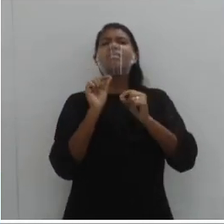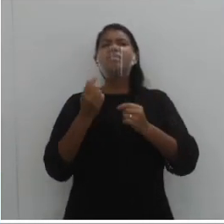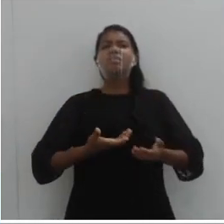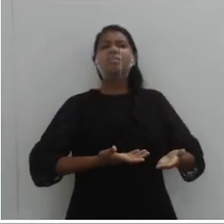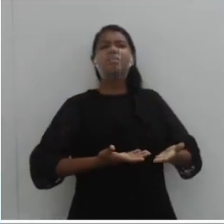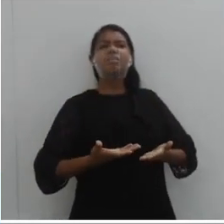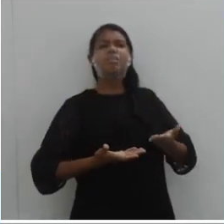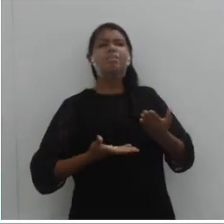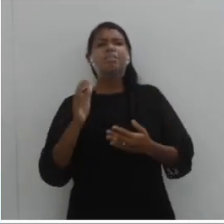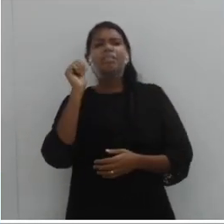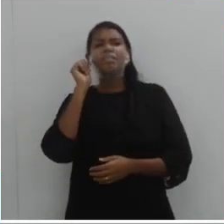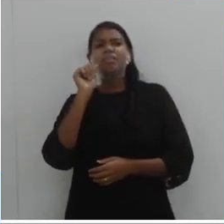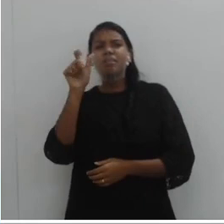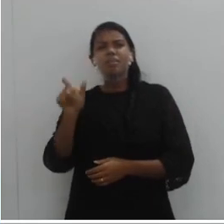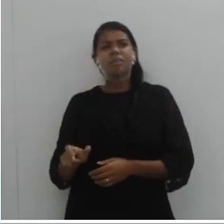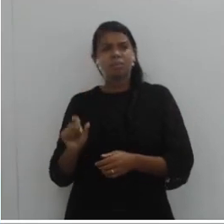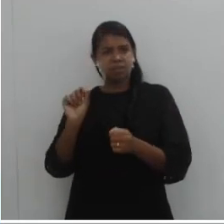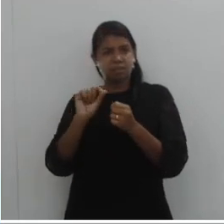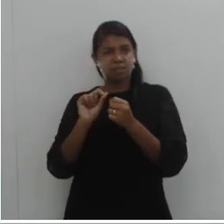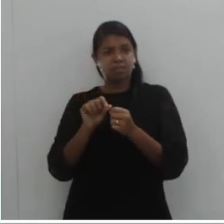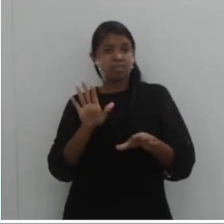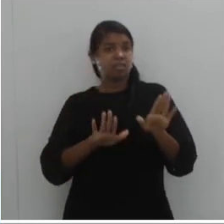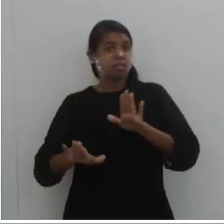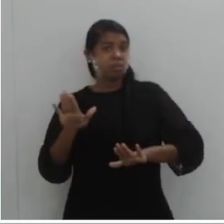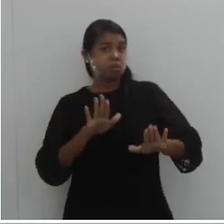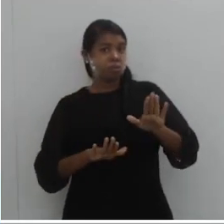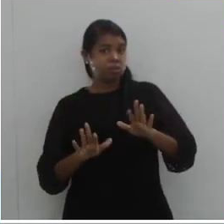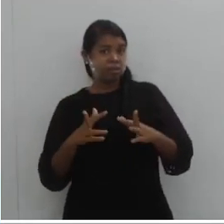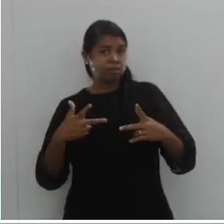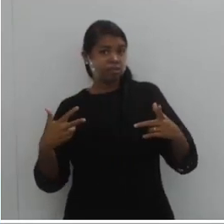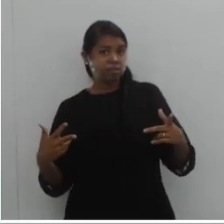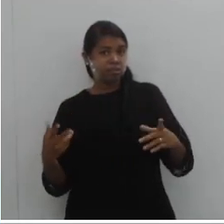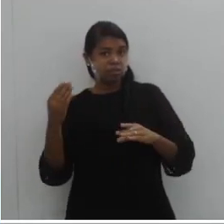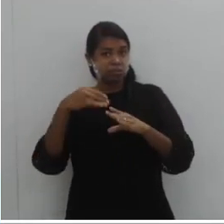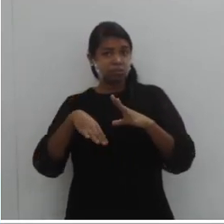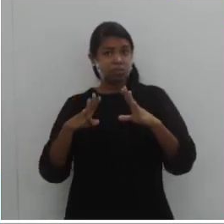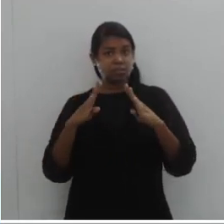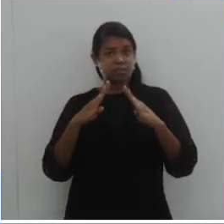em vermelho para você ver. Cuidar dos afazeres domésticos,